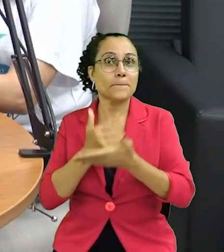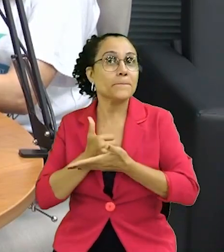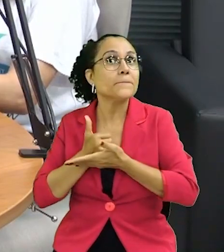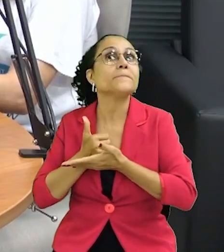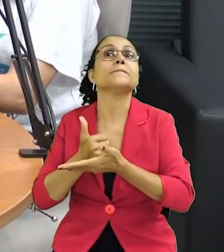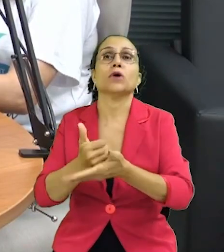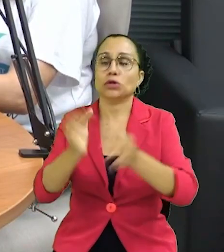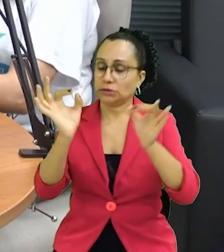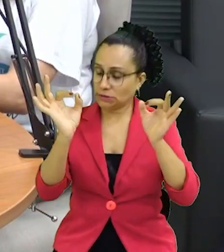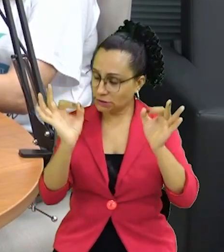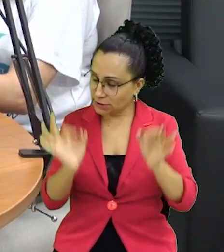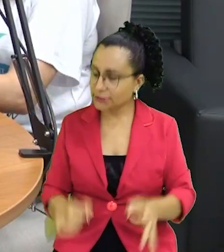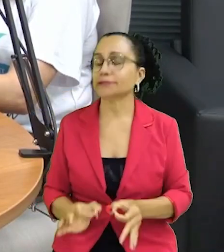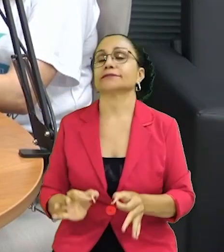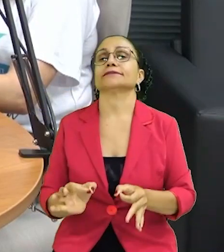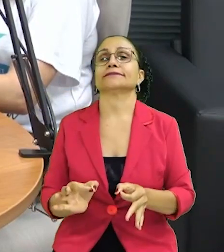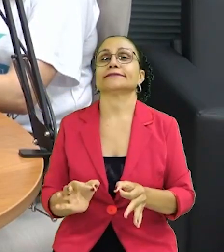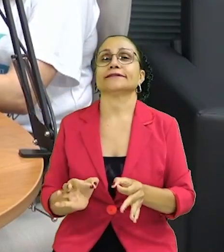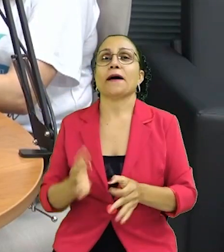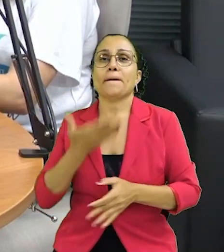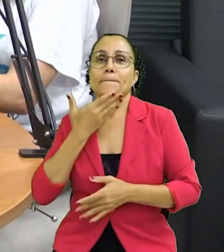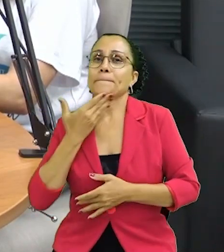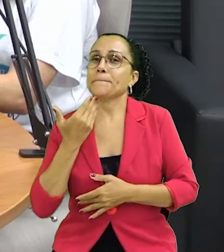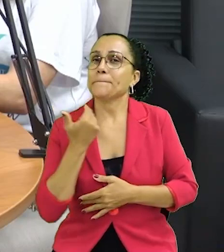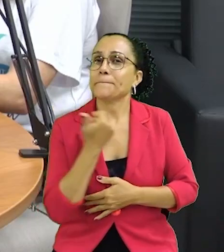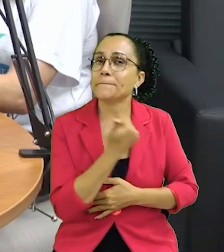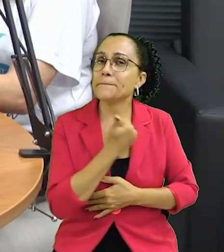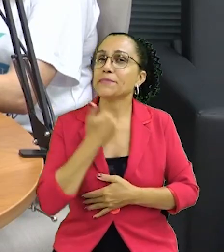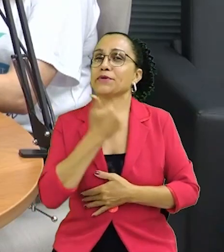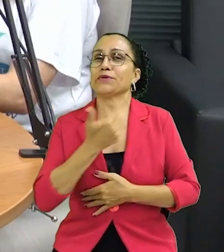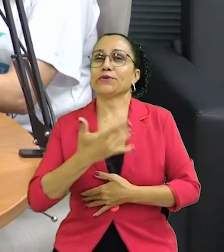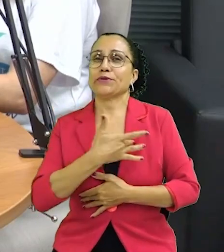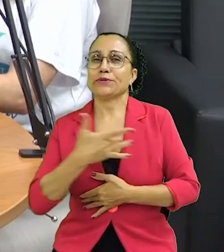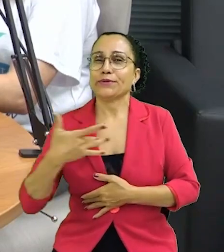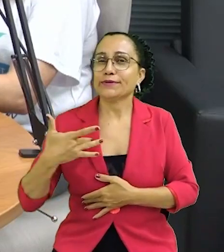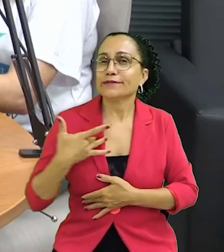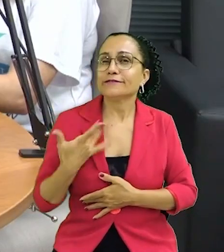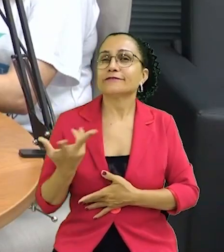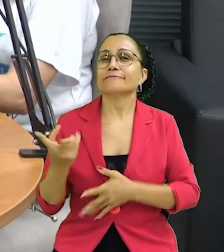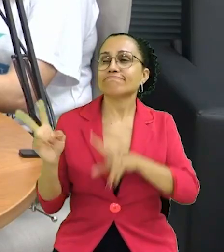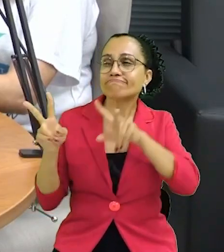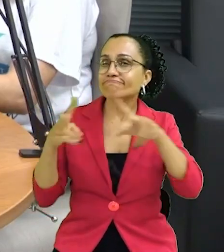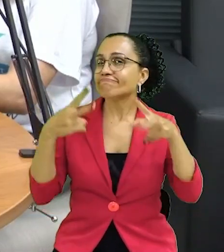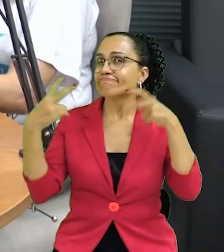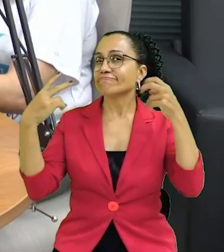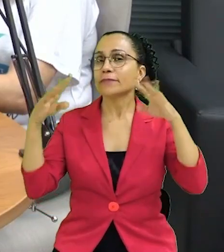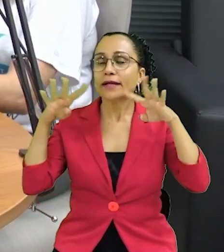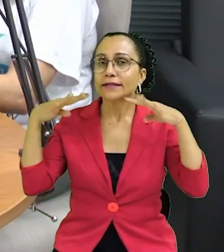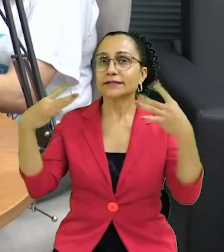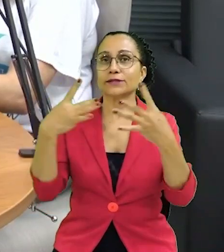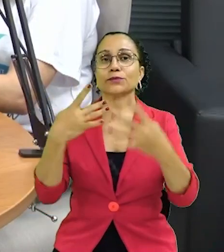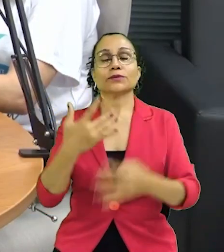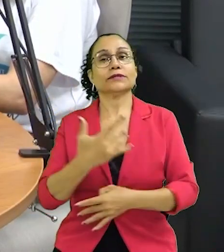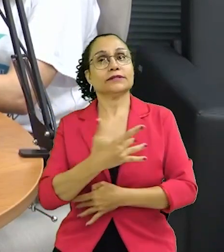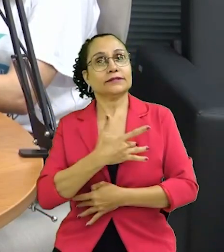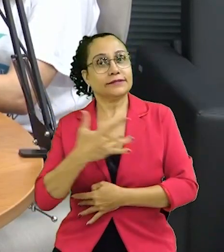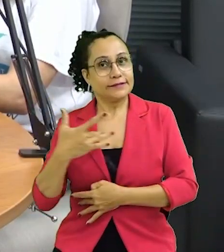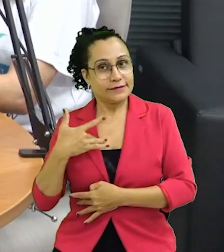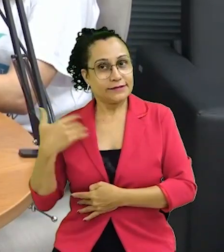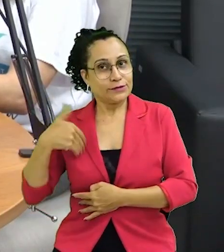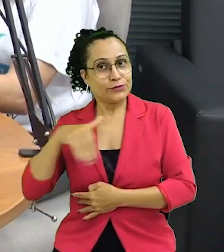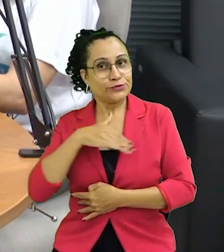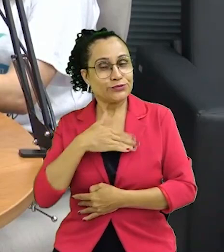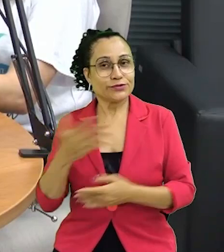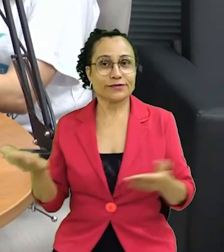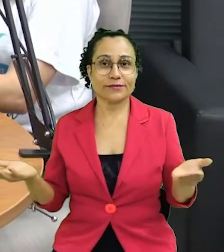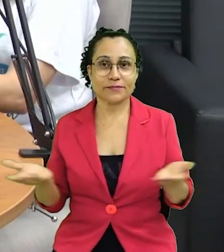contribuir muito aí com a nossa melhora, né, da nossa saúde, esse olhar mais atencioso para a nossa saúde. E